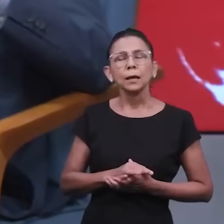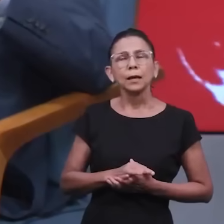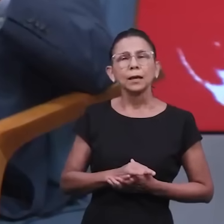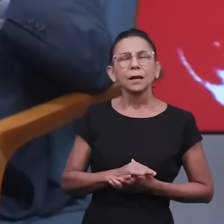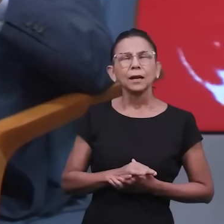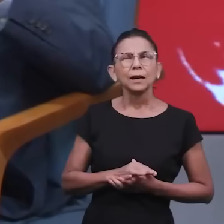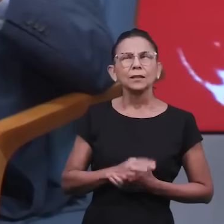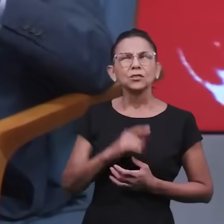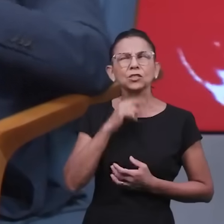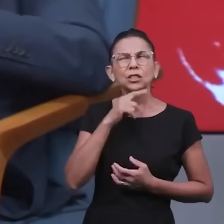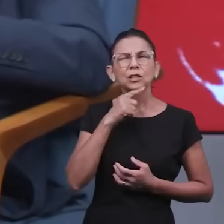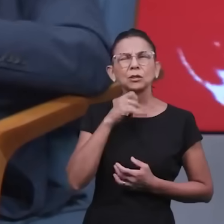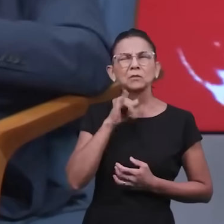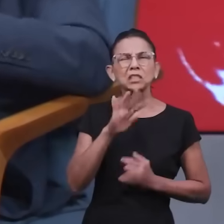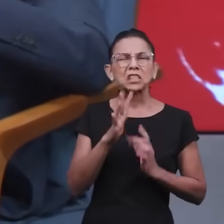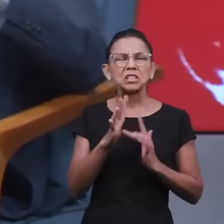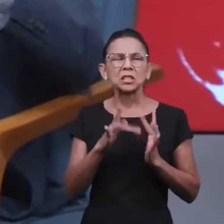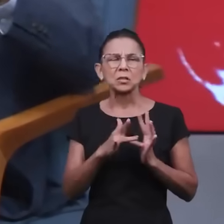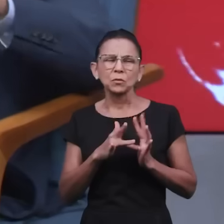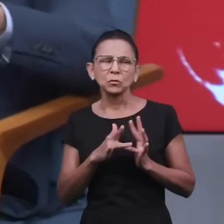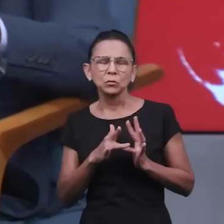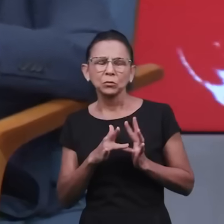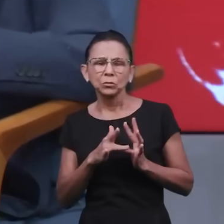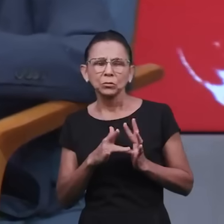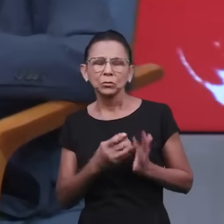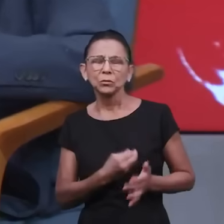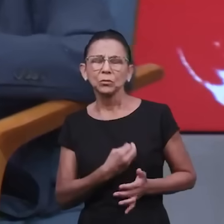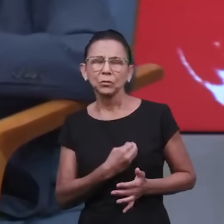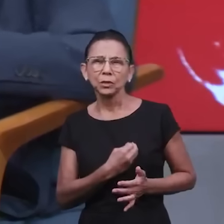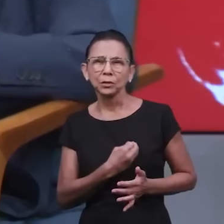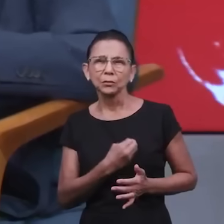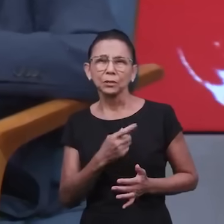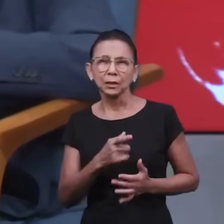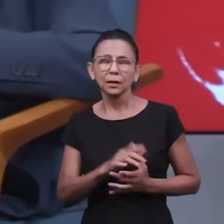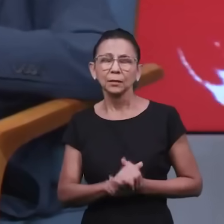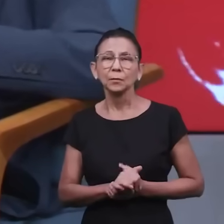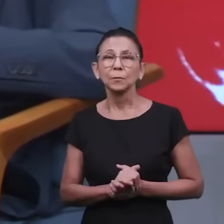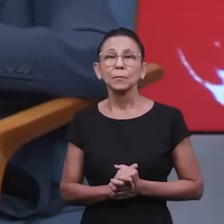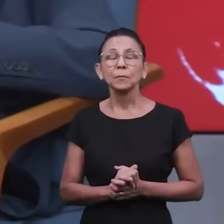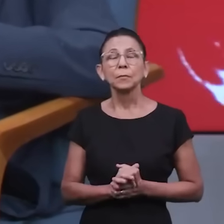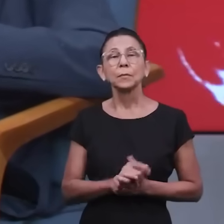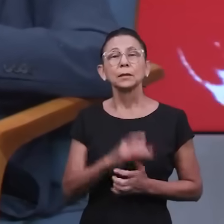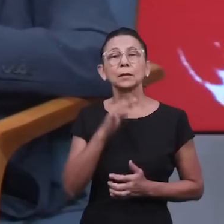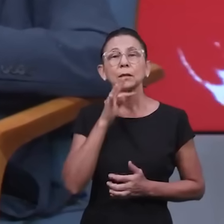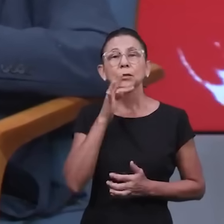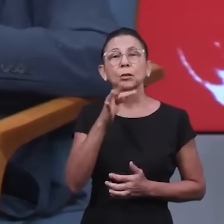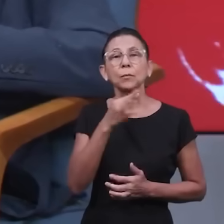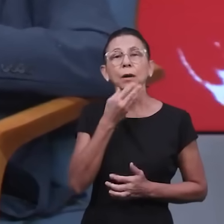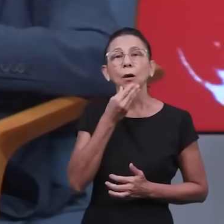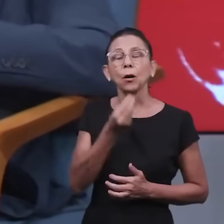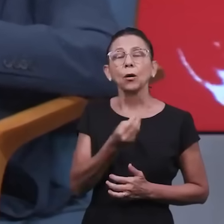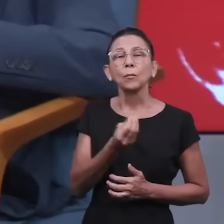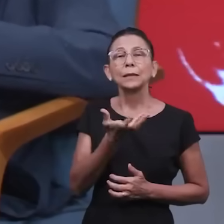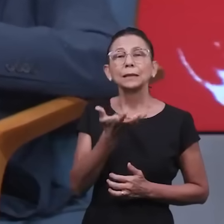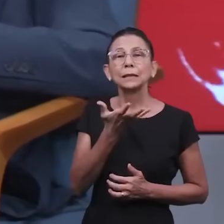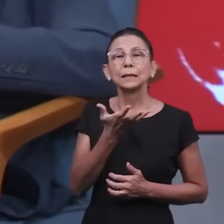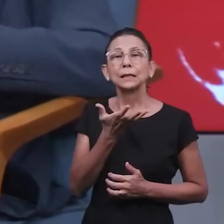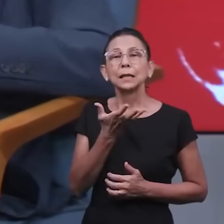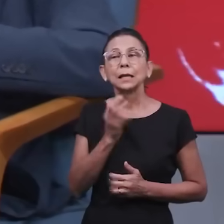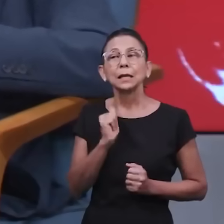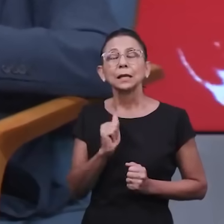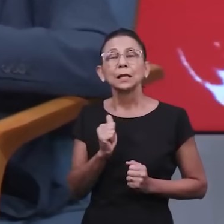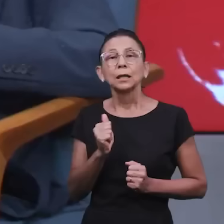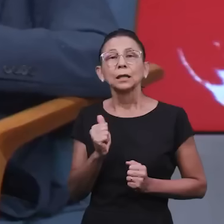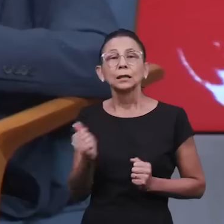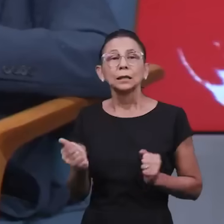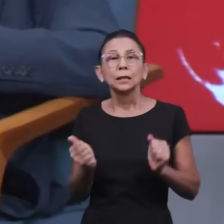Tato. Por que o tato? O tato é importante no cego. Por quê? Porque ele vê com o tato. Ele não enxerga, ele vê com o